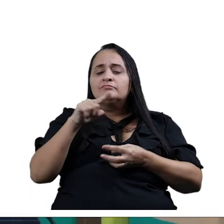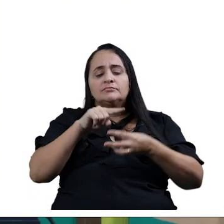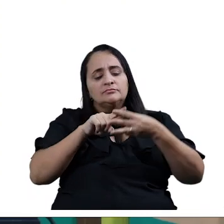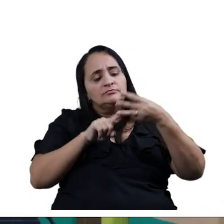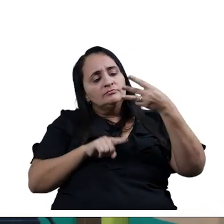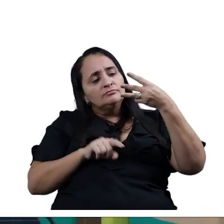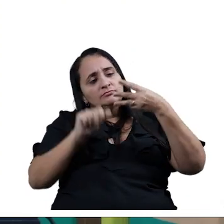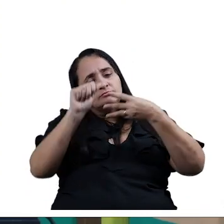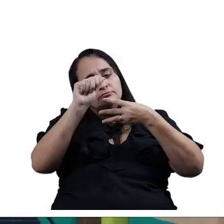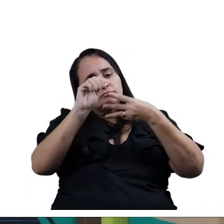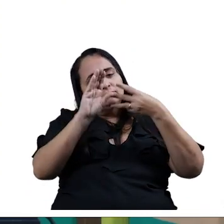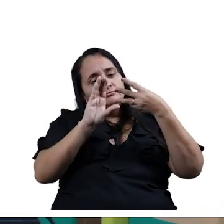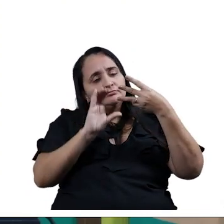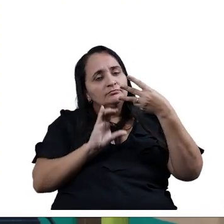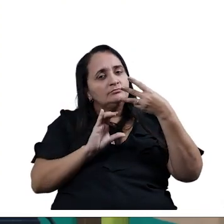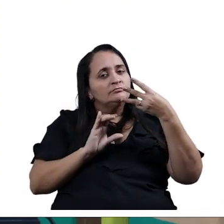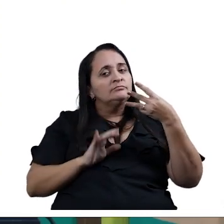você...